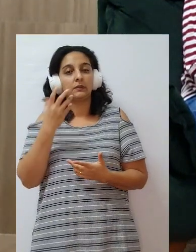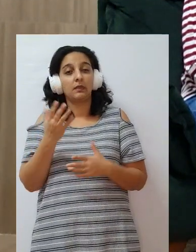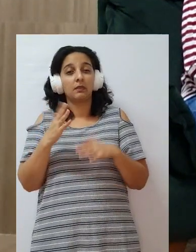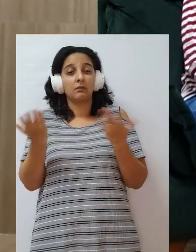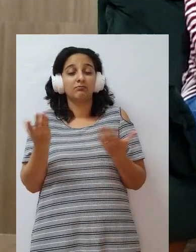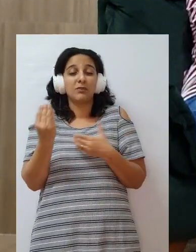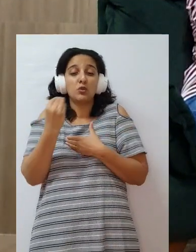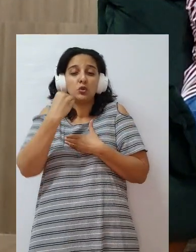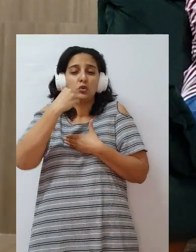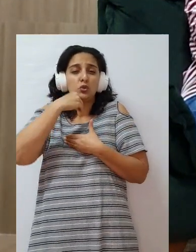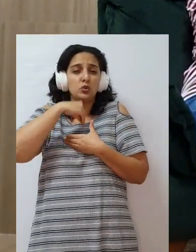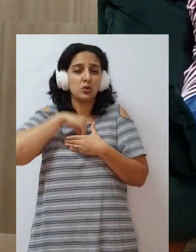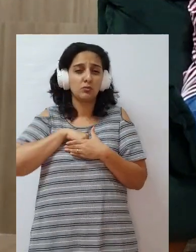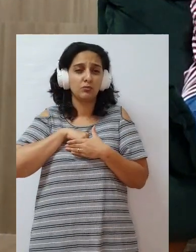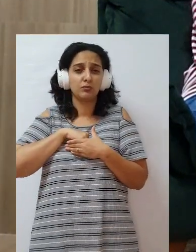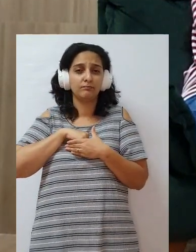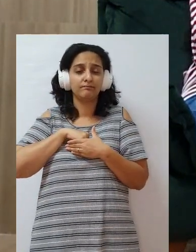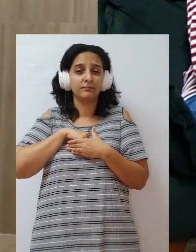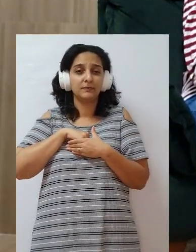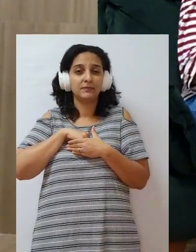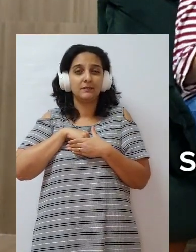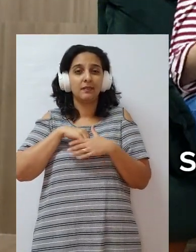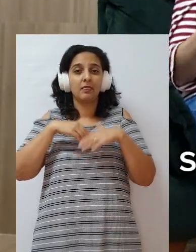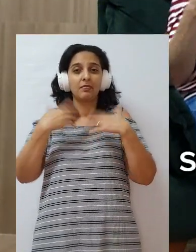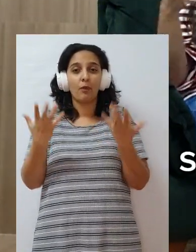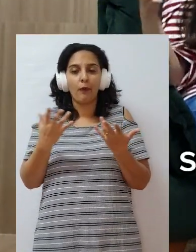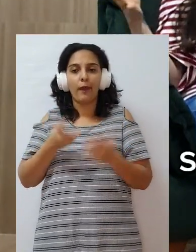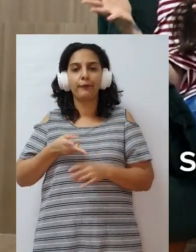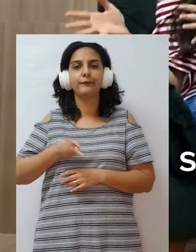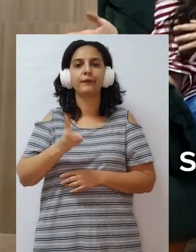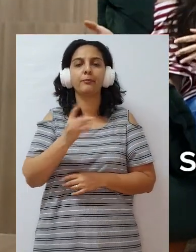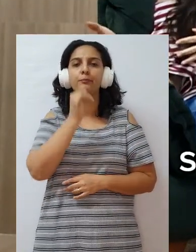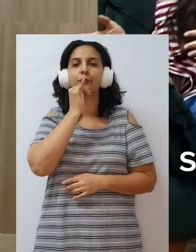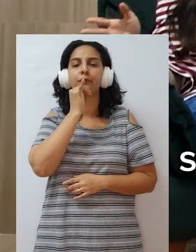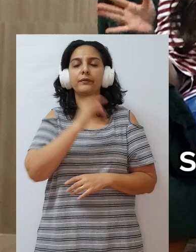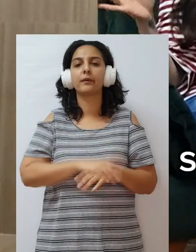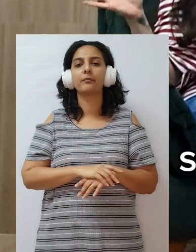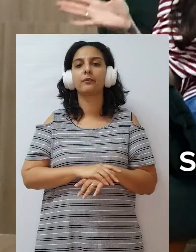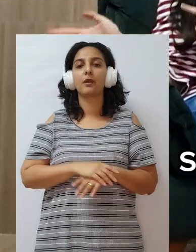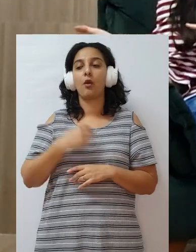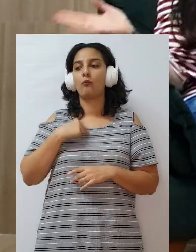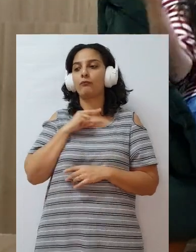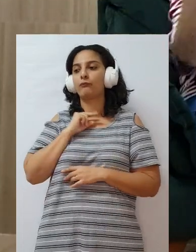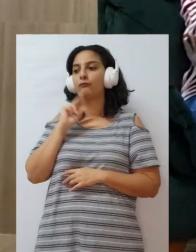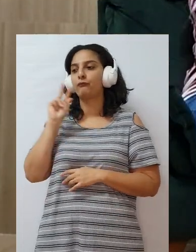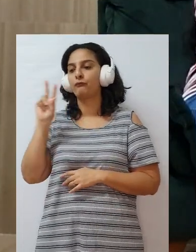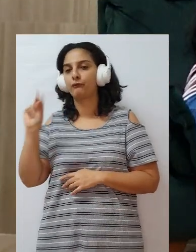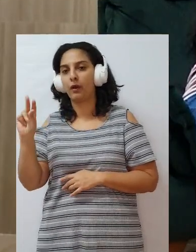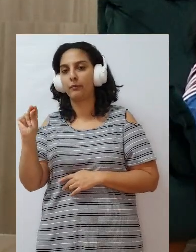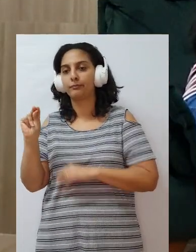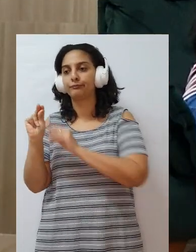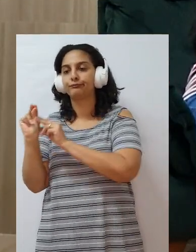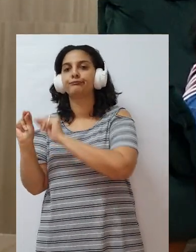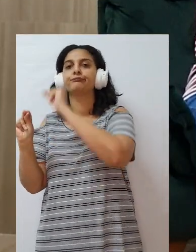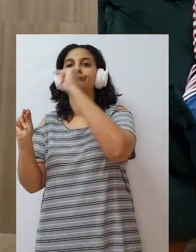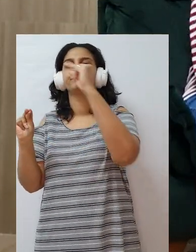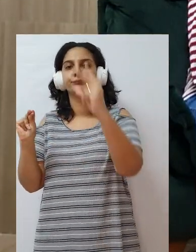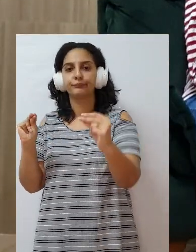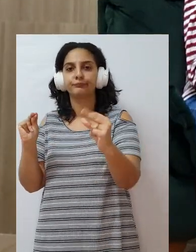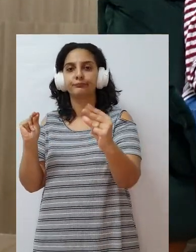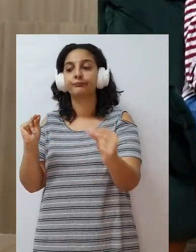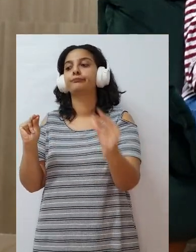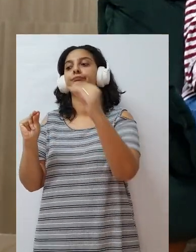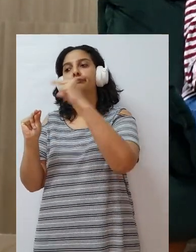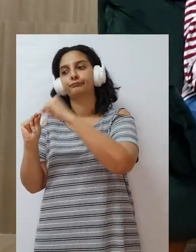nossa. Já pensou se todas as vezes você tivesse que falar para alguém, para essa pessoa falar para o médico?